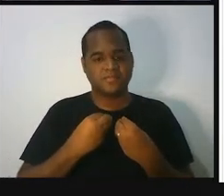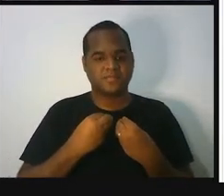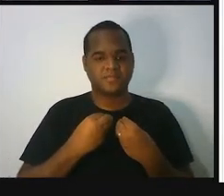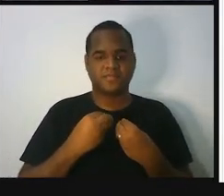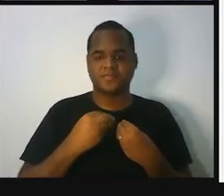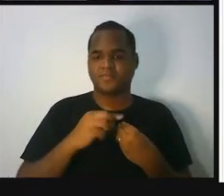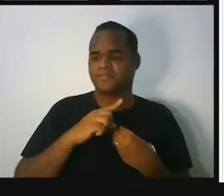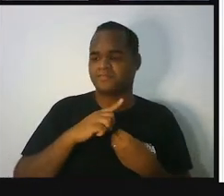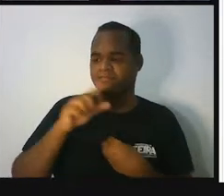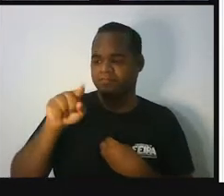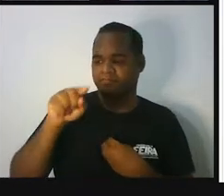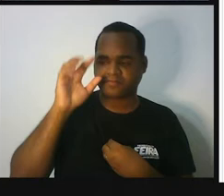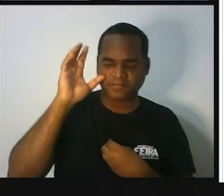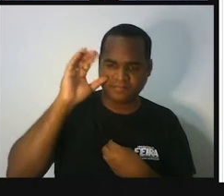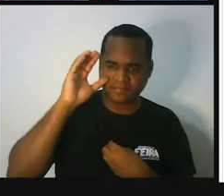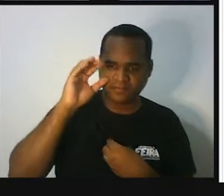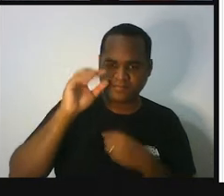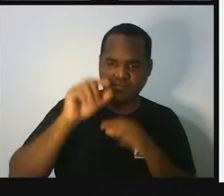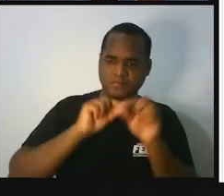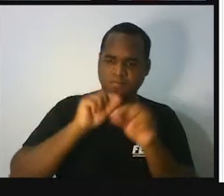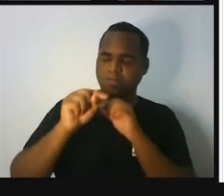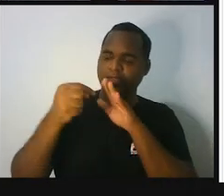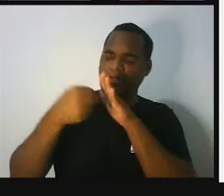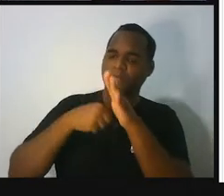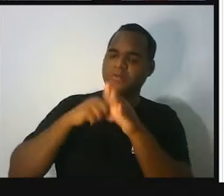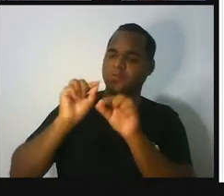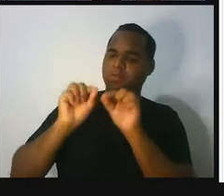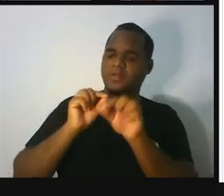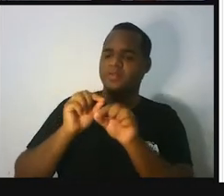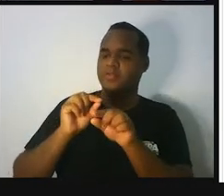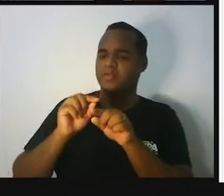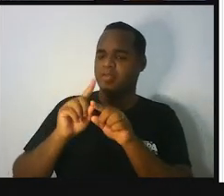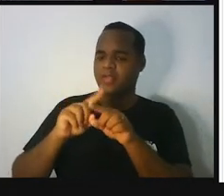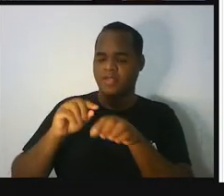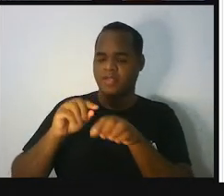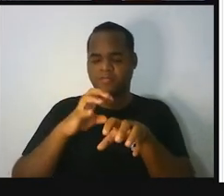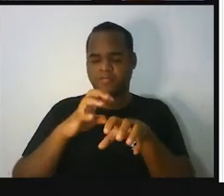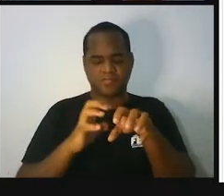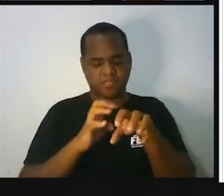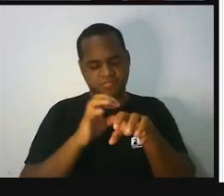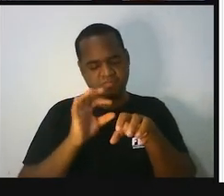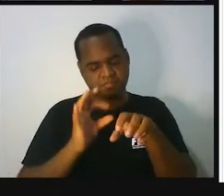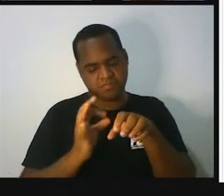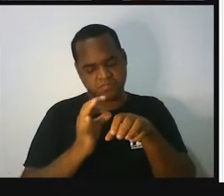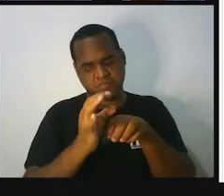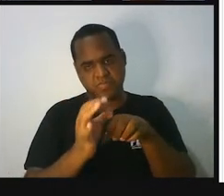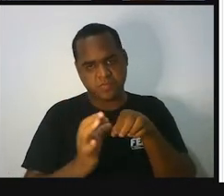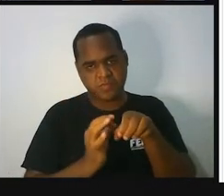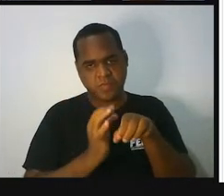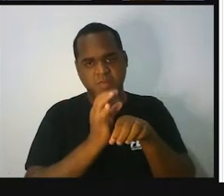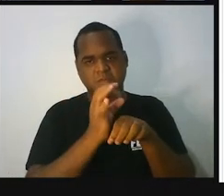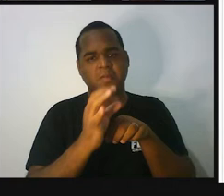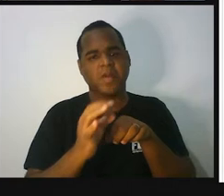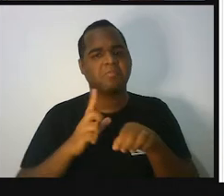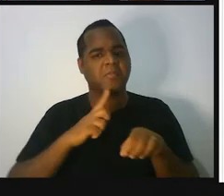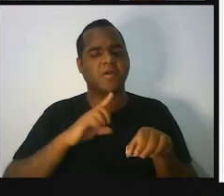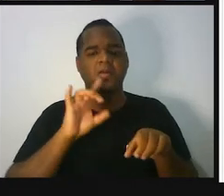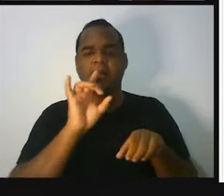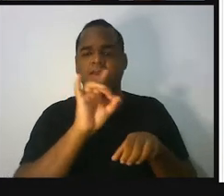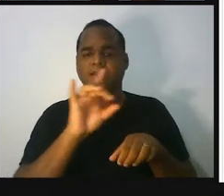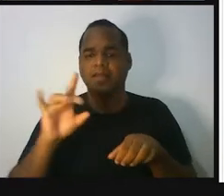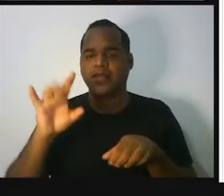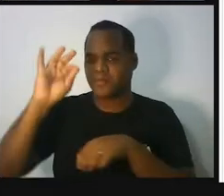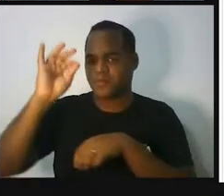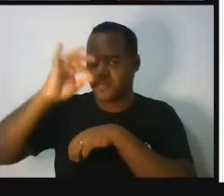uma curiosidade e de se perguntar como é que as abelhas fazem as colmeias? Como é que é construída